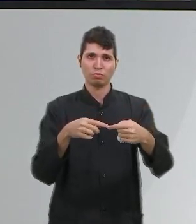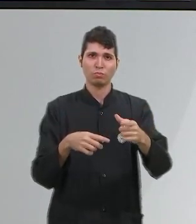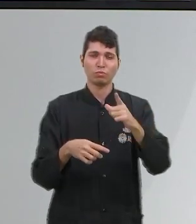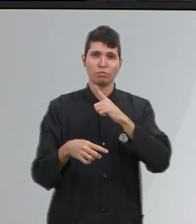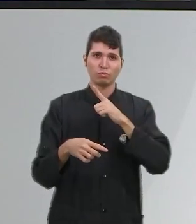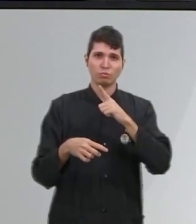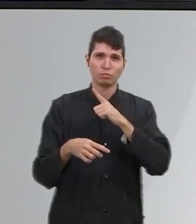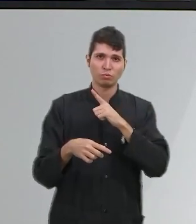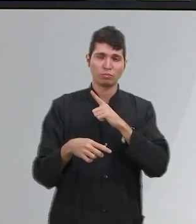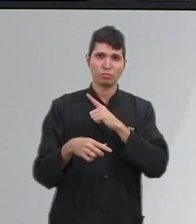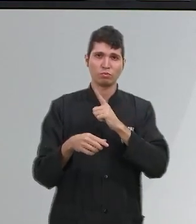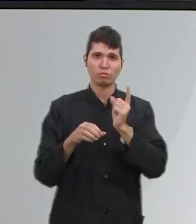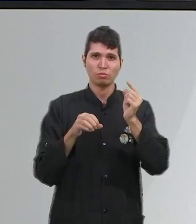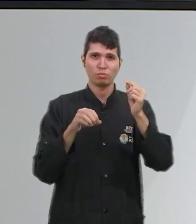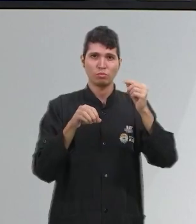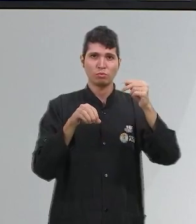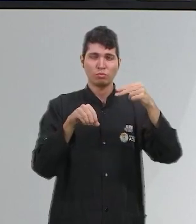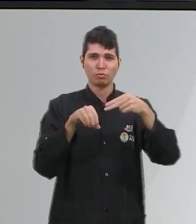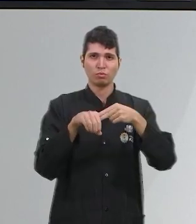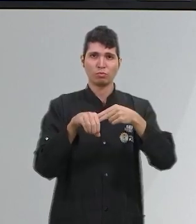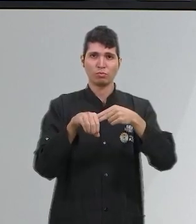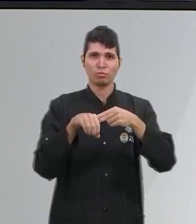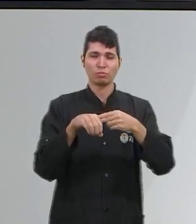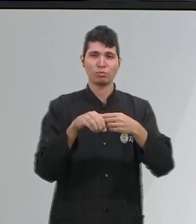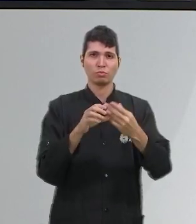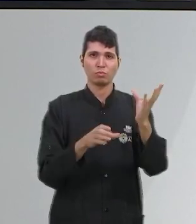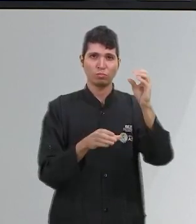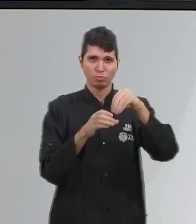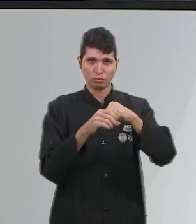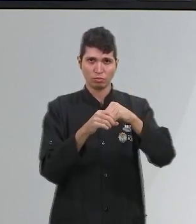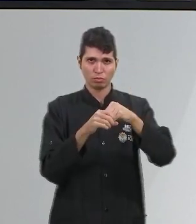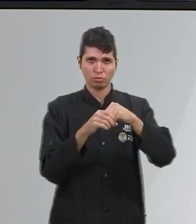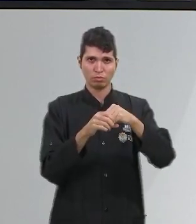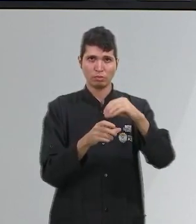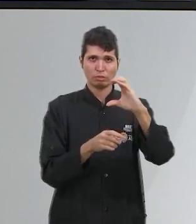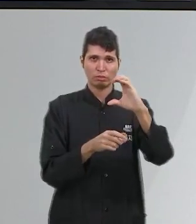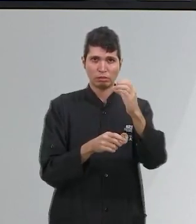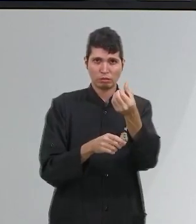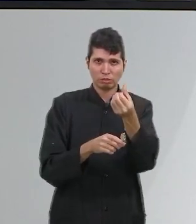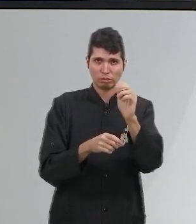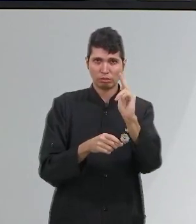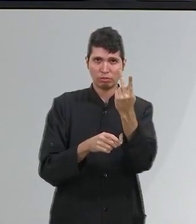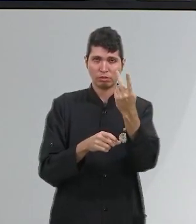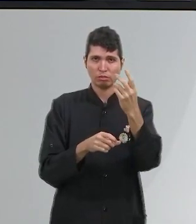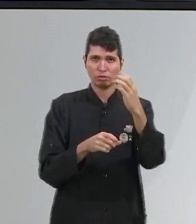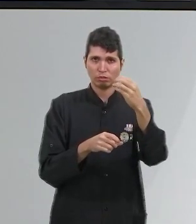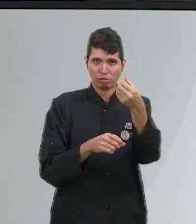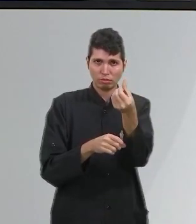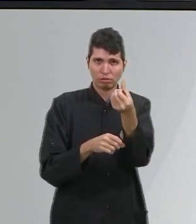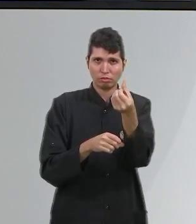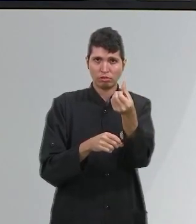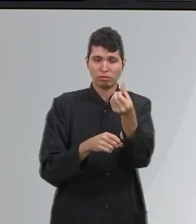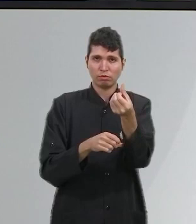anel benzênico ou aromático, composto por C6, H6. Ele